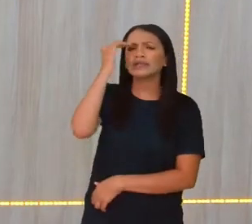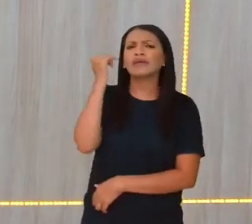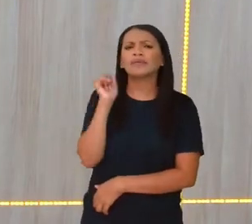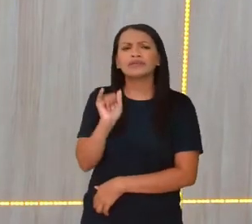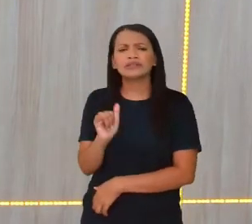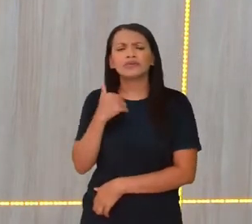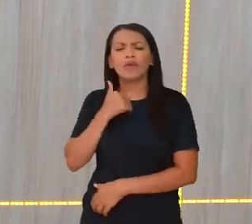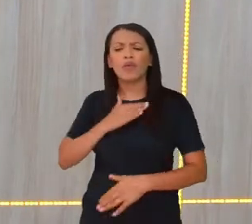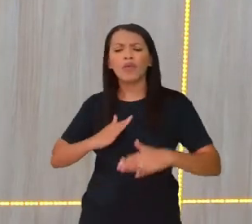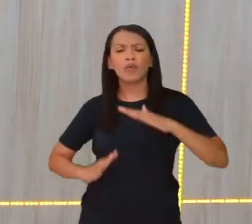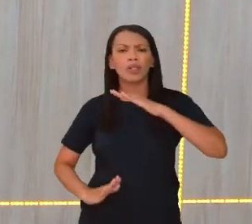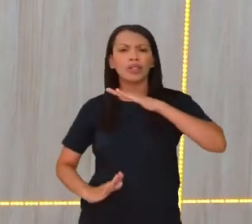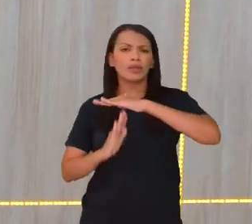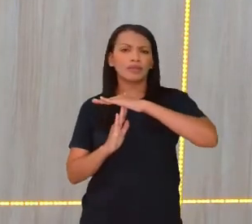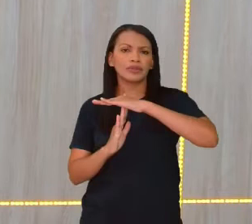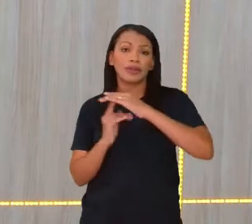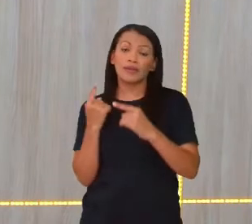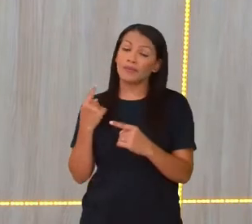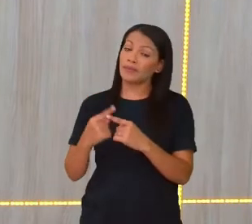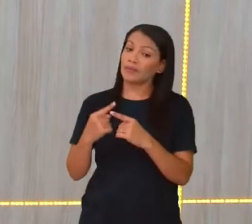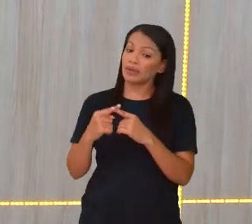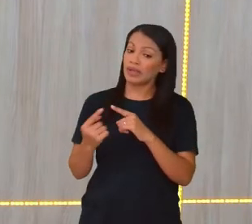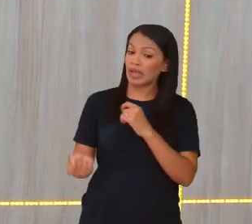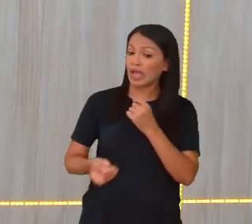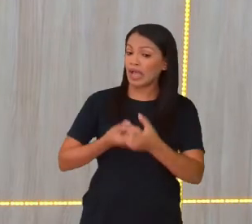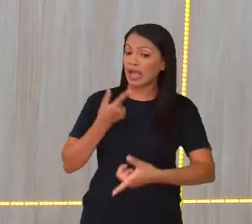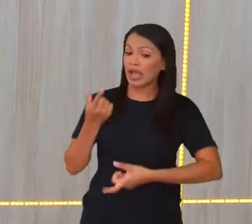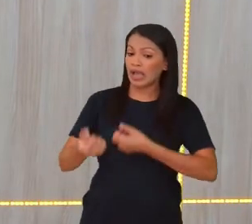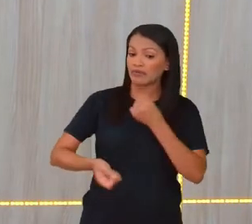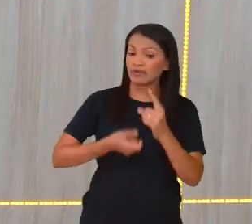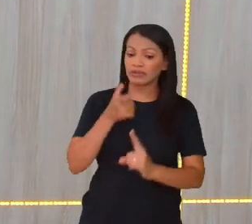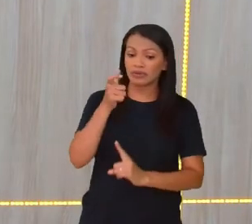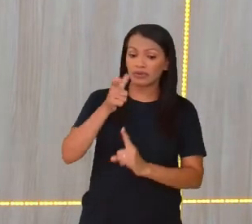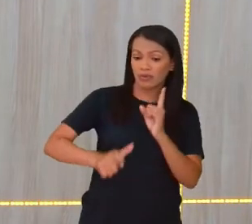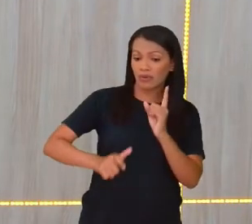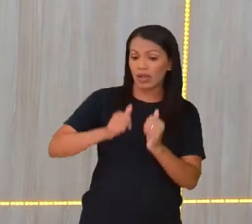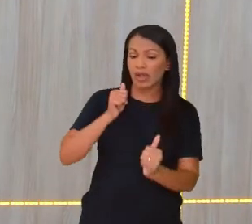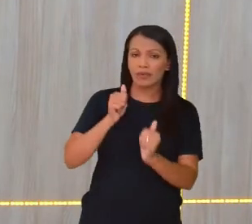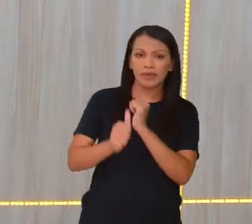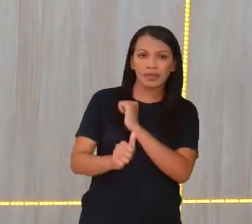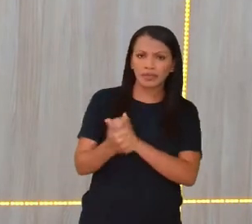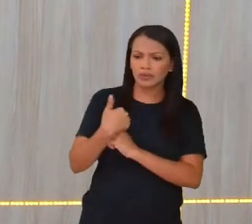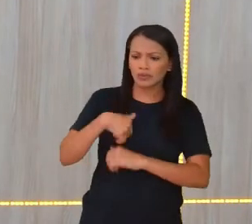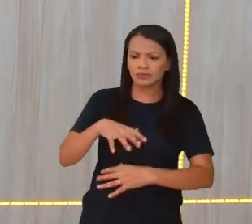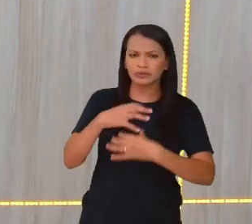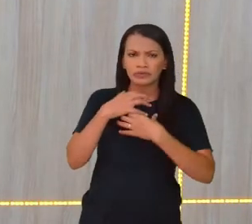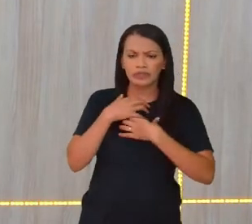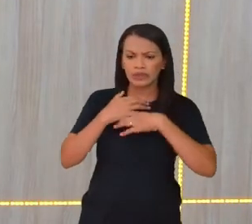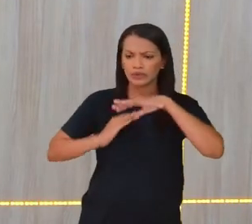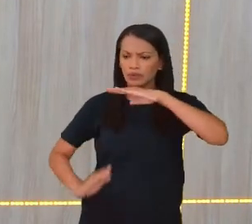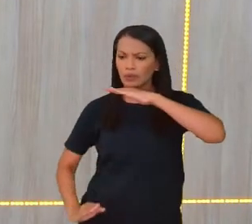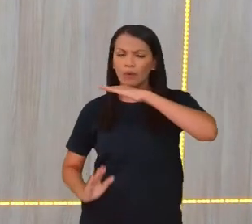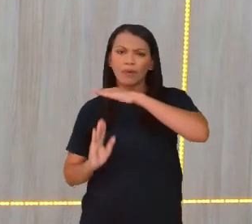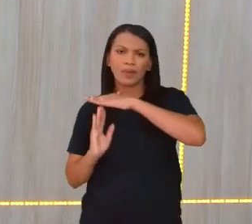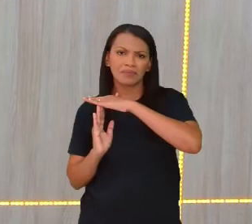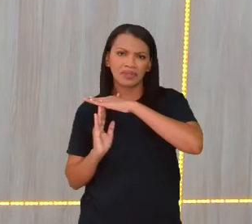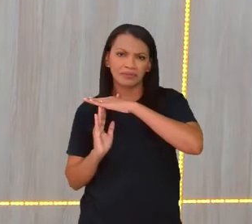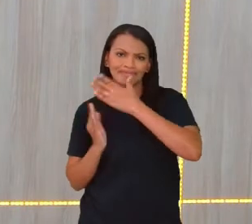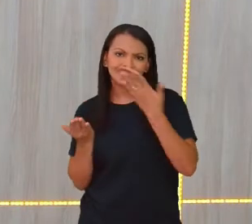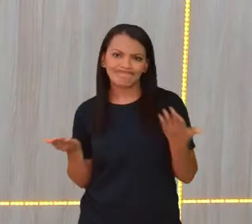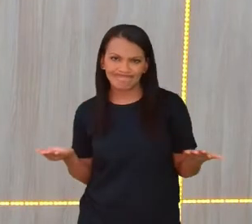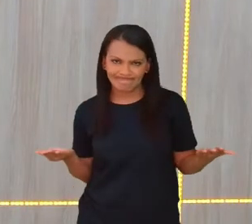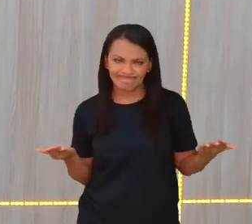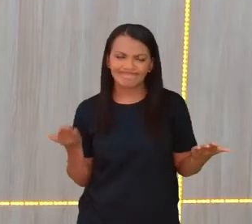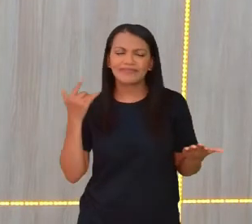o limite, porque às vezes o atleta ele está tão empolgado que ele não sente ali o limite onde ele vai, digamos